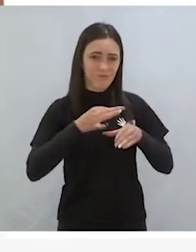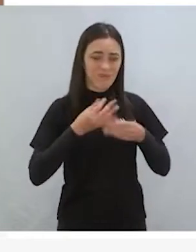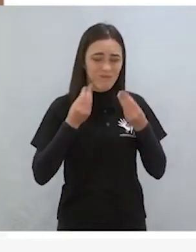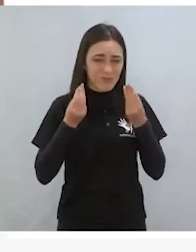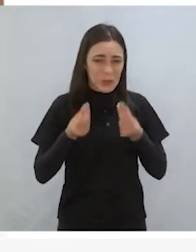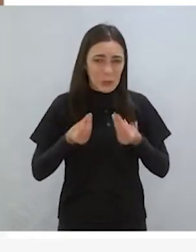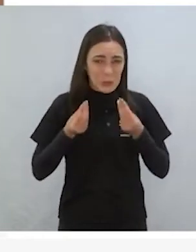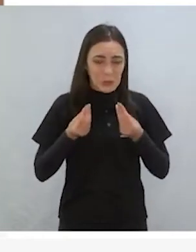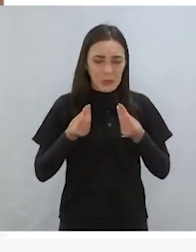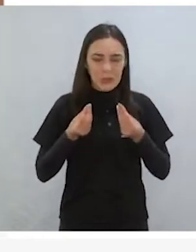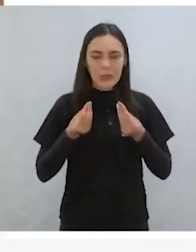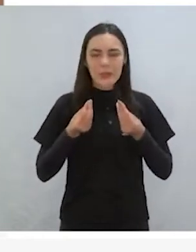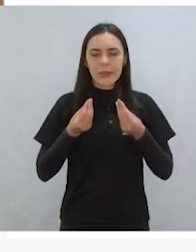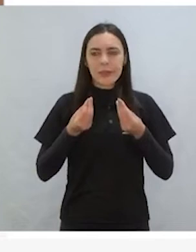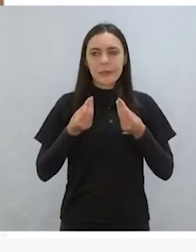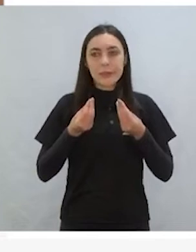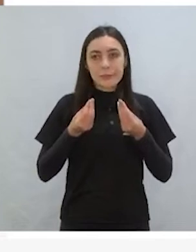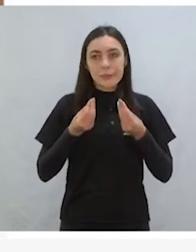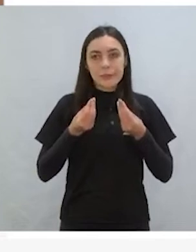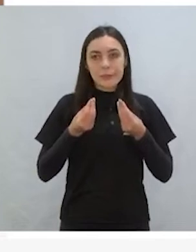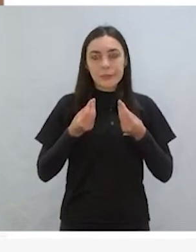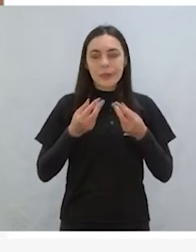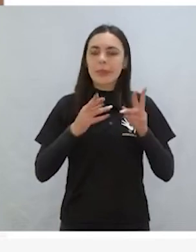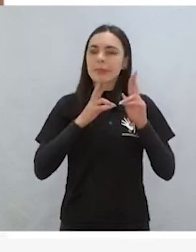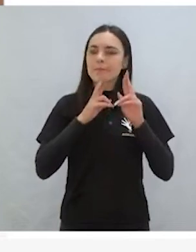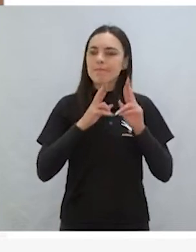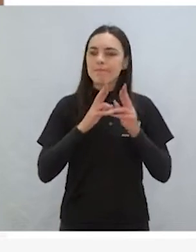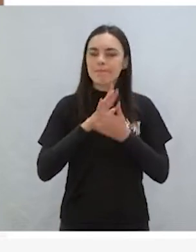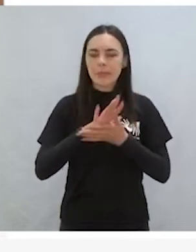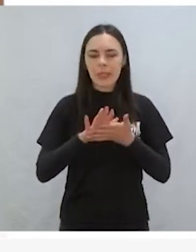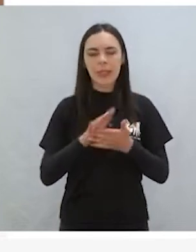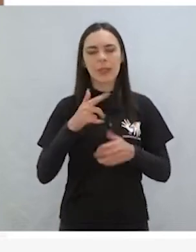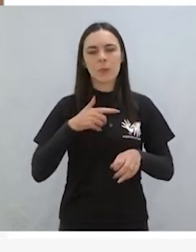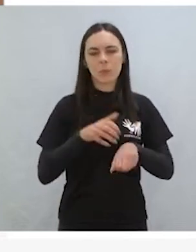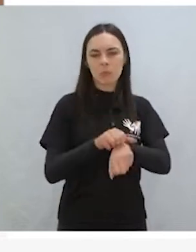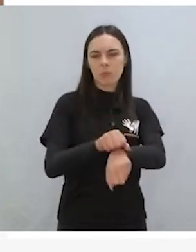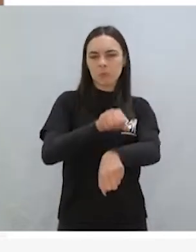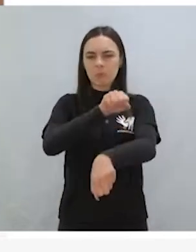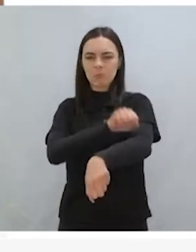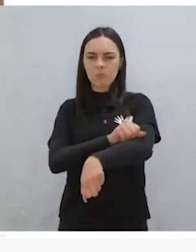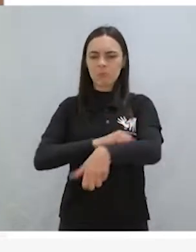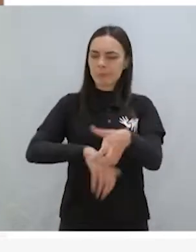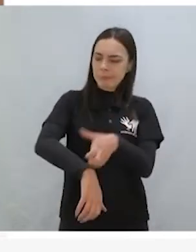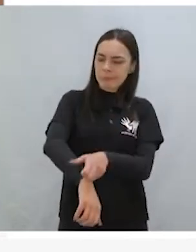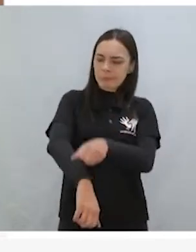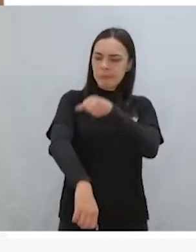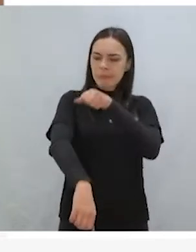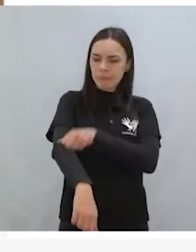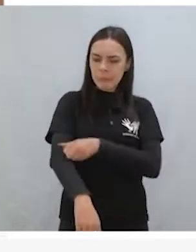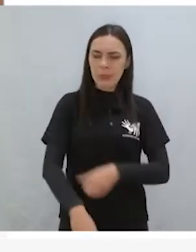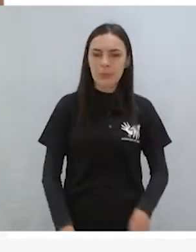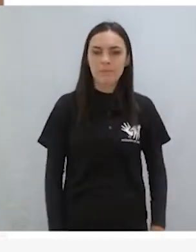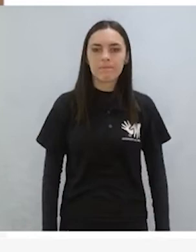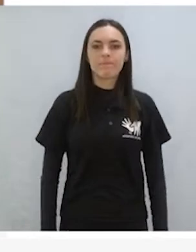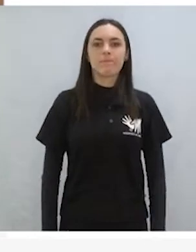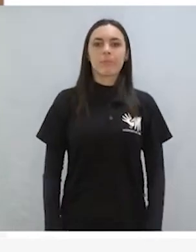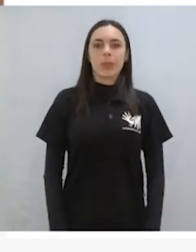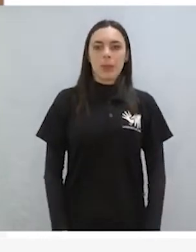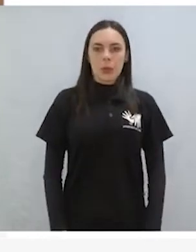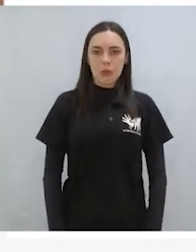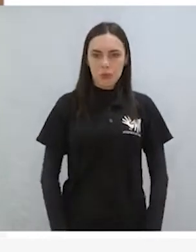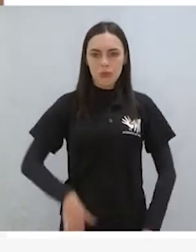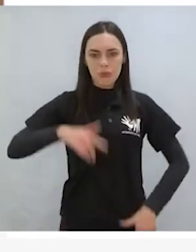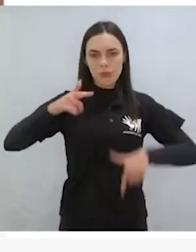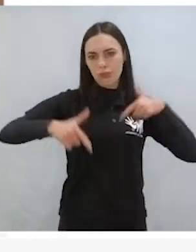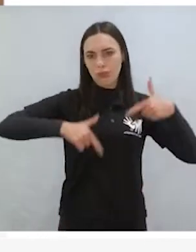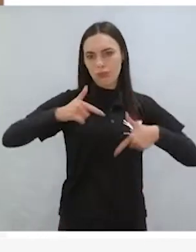vestido? Sem muita esperança, Cinderela arregaçou as mangas, suspirou profundamente